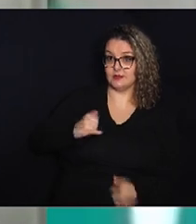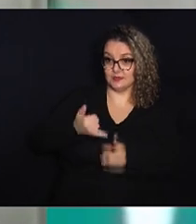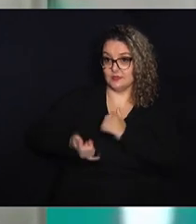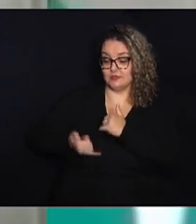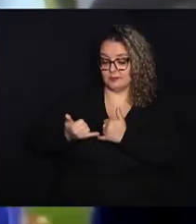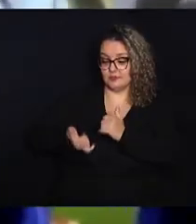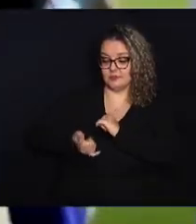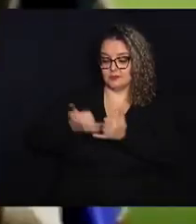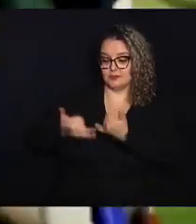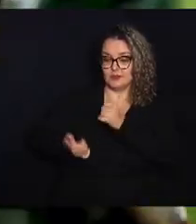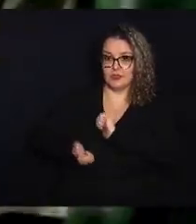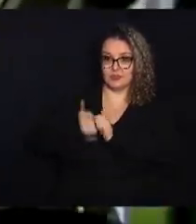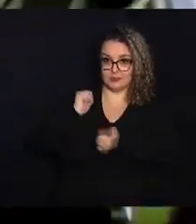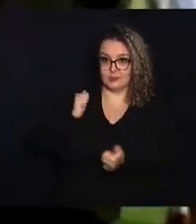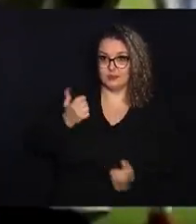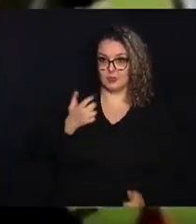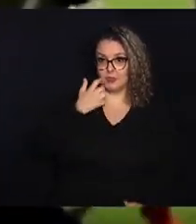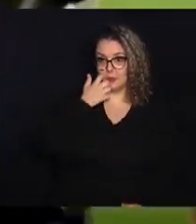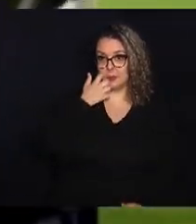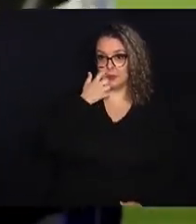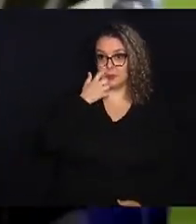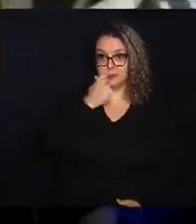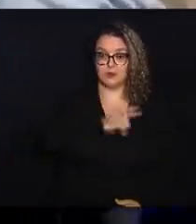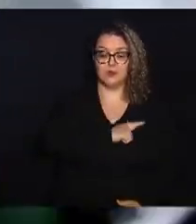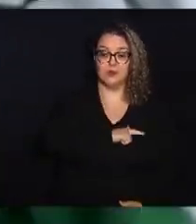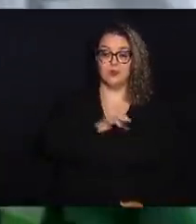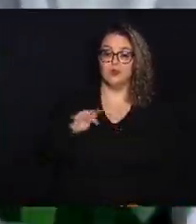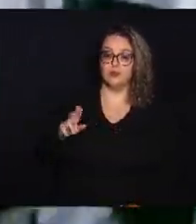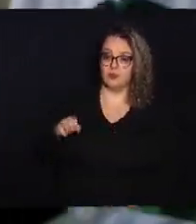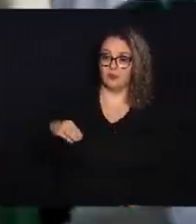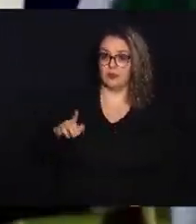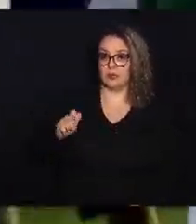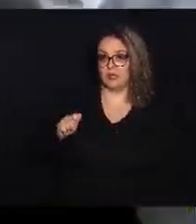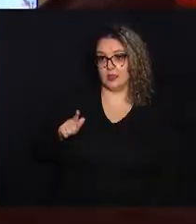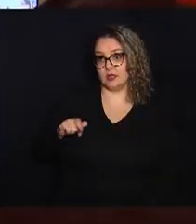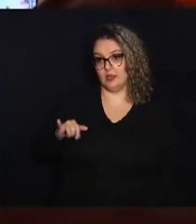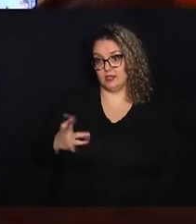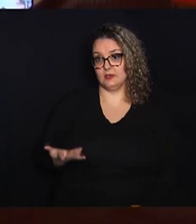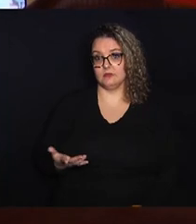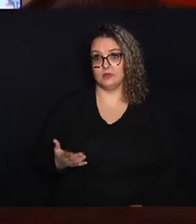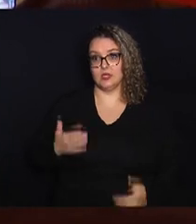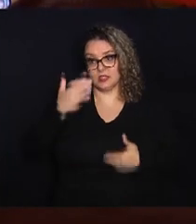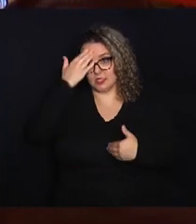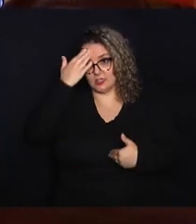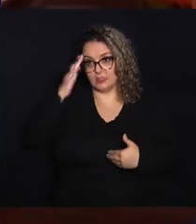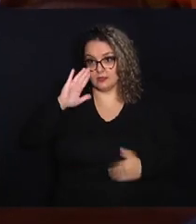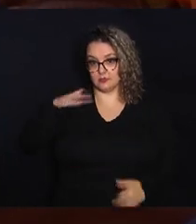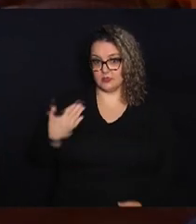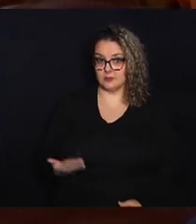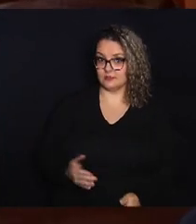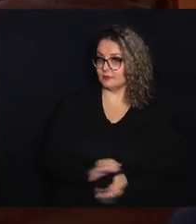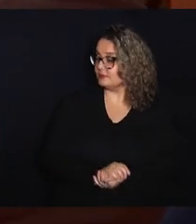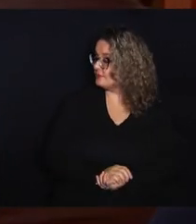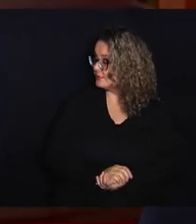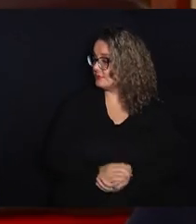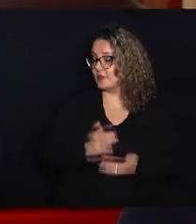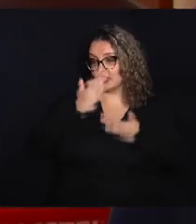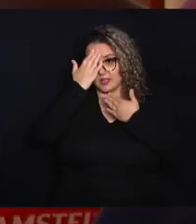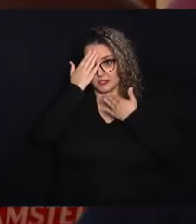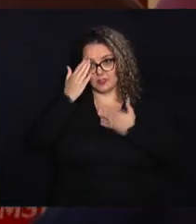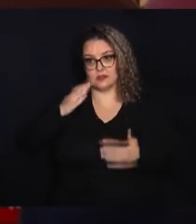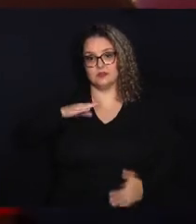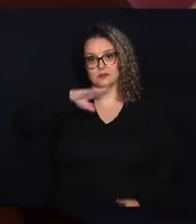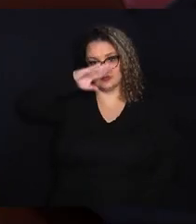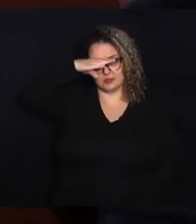Fernando Fumagalli, ídolo do Guarani. O proprietário agradeceu a honraria. Agradecer ao vereador Marcelo da Farmácia,